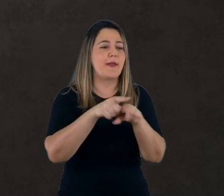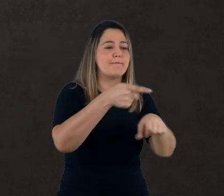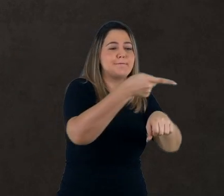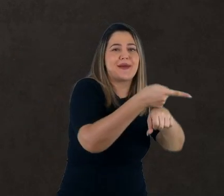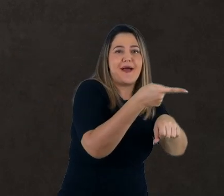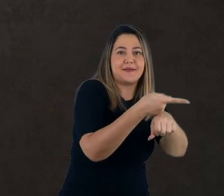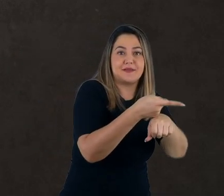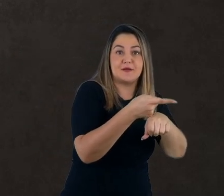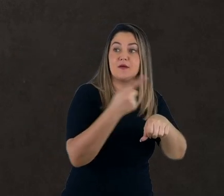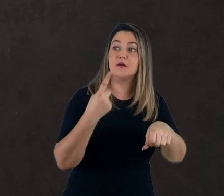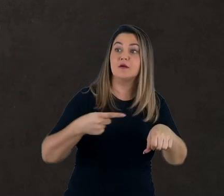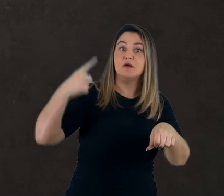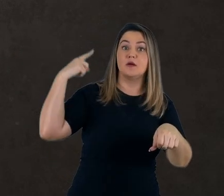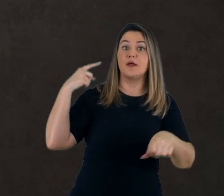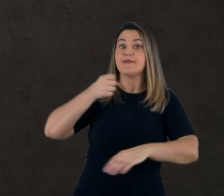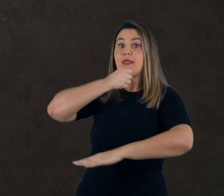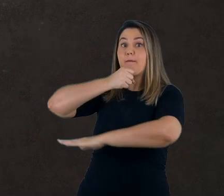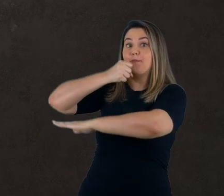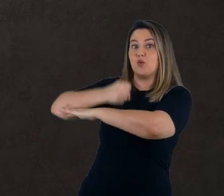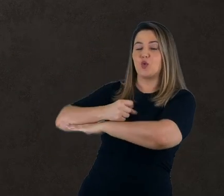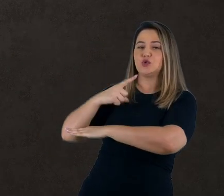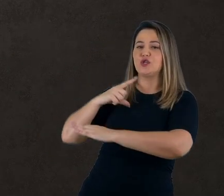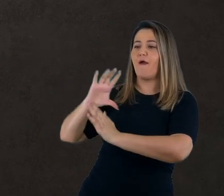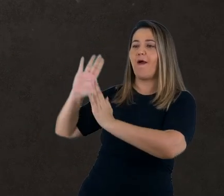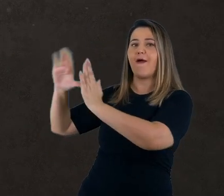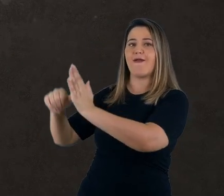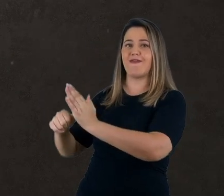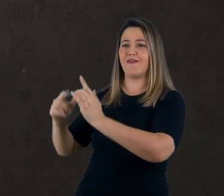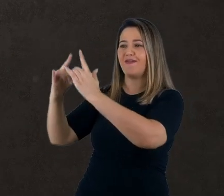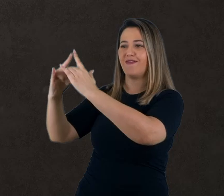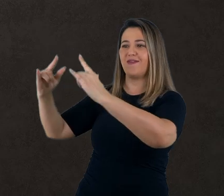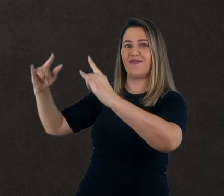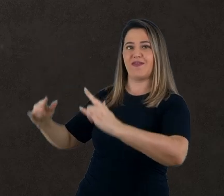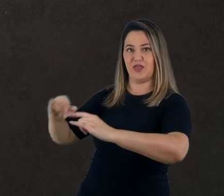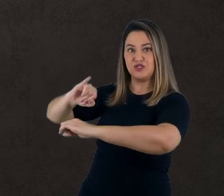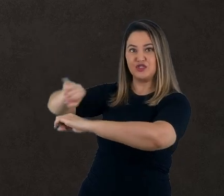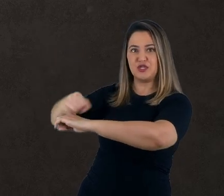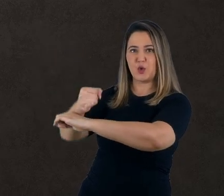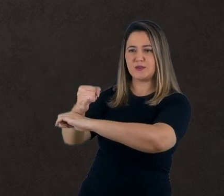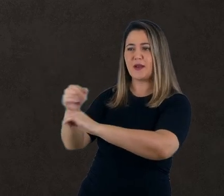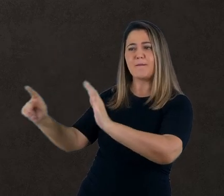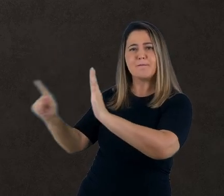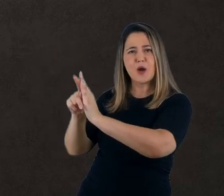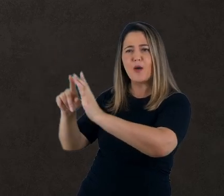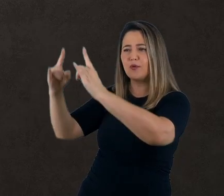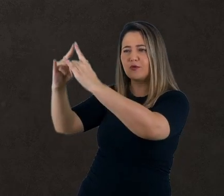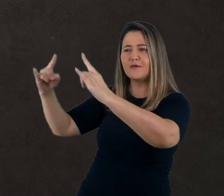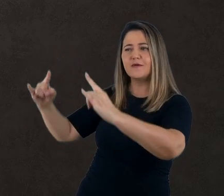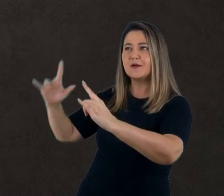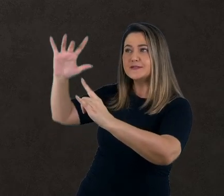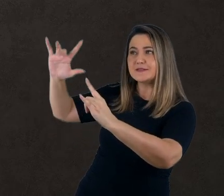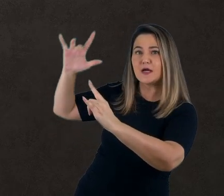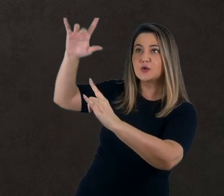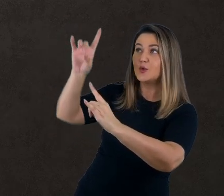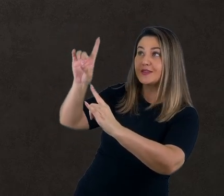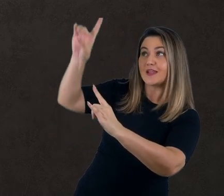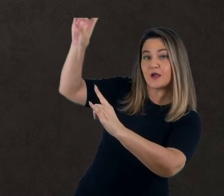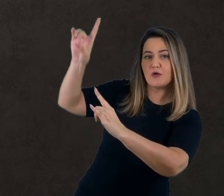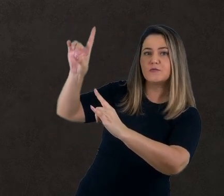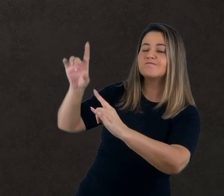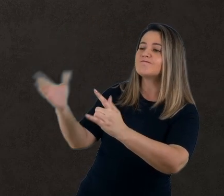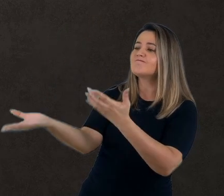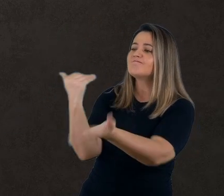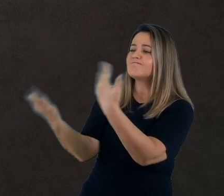pai, tinha tirado do templo que estava em Jerusalém para que bebessem neles o rei, os seus grandes, as suas mulheres